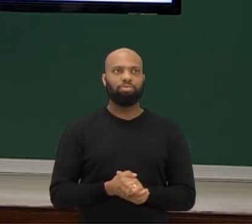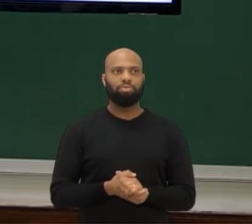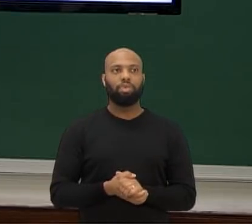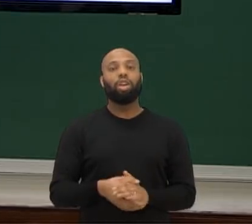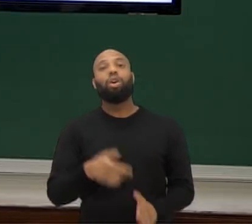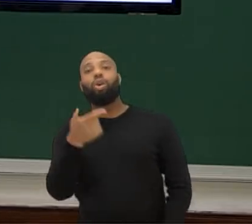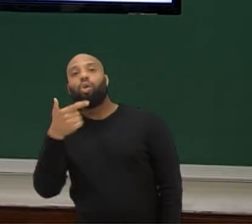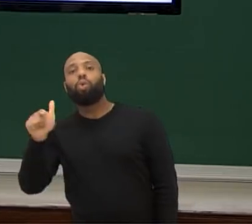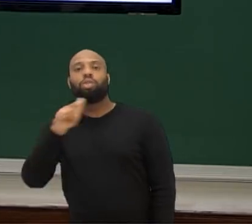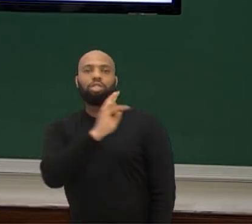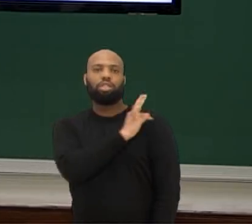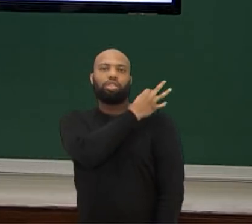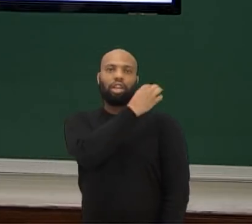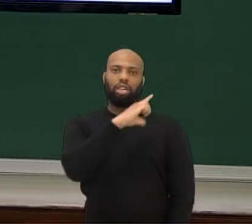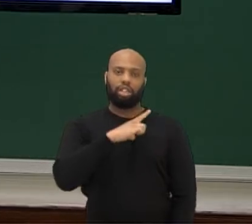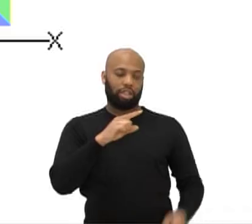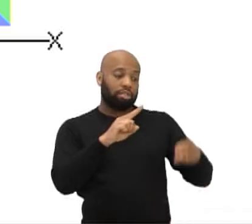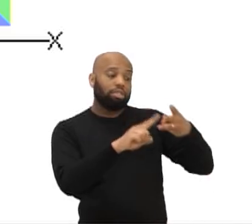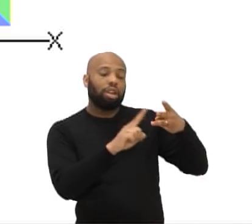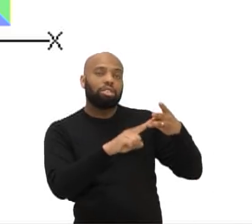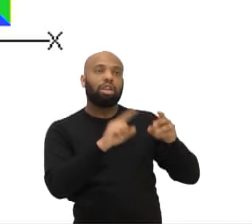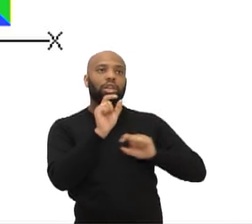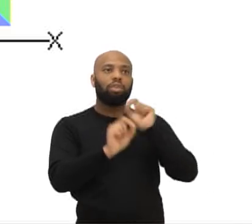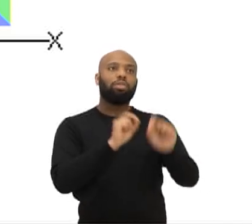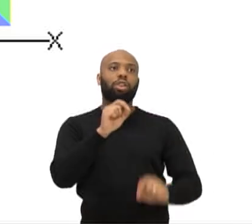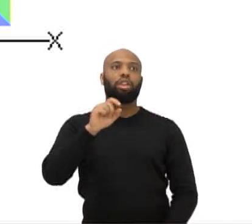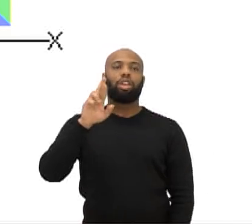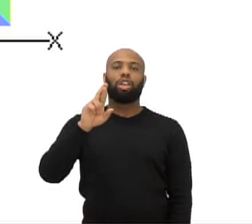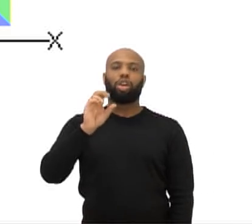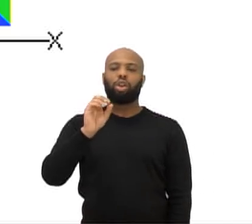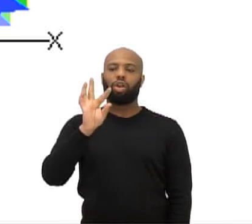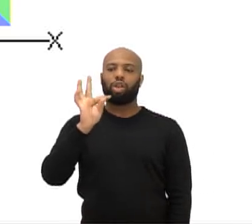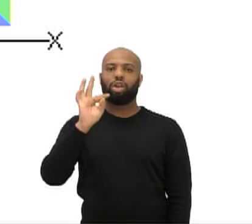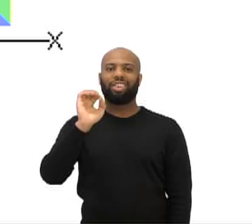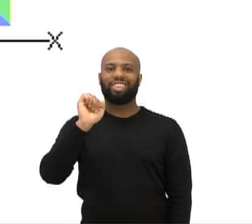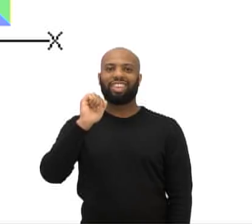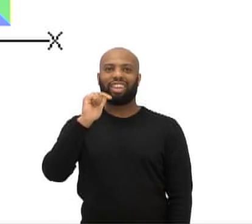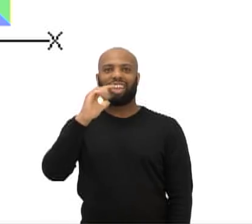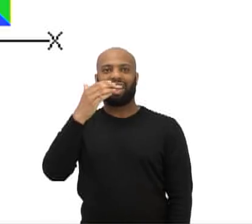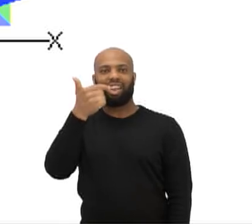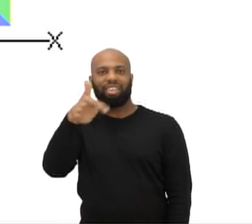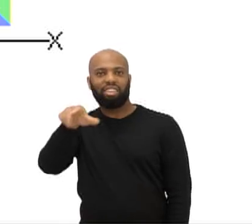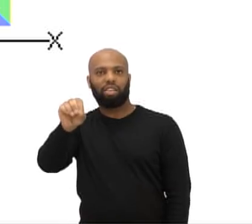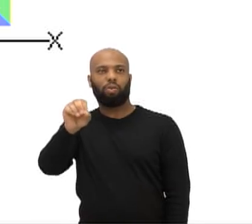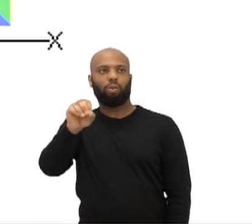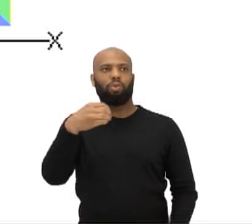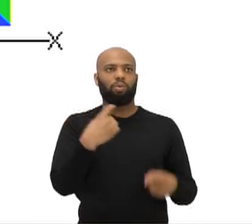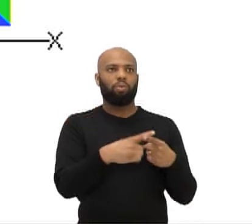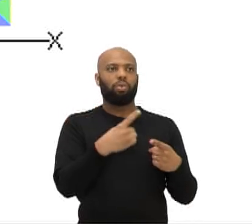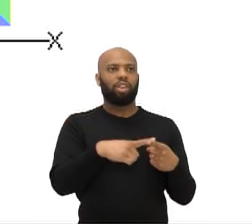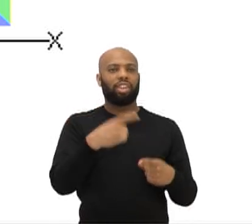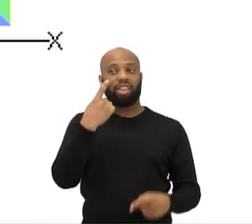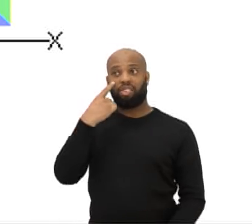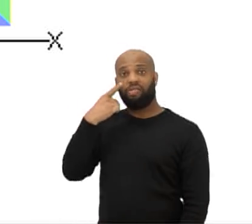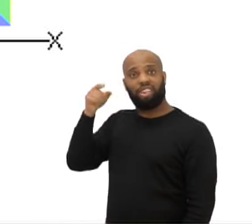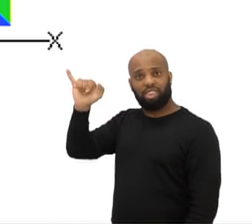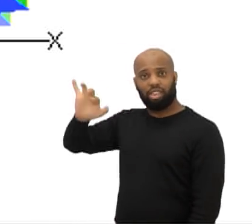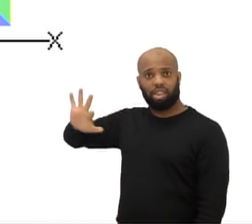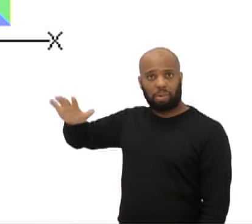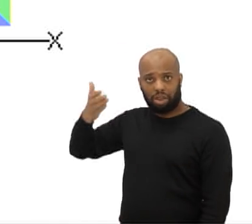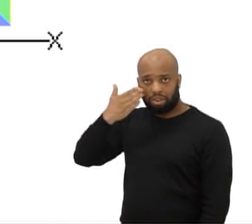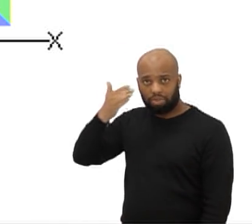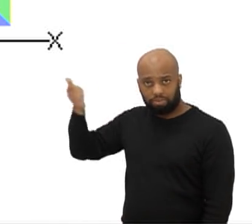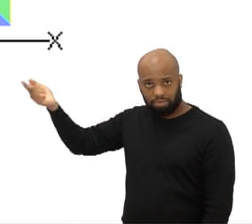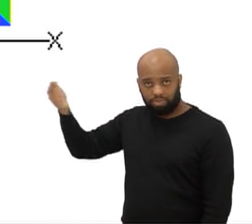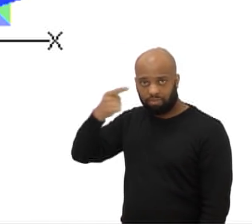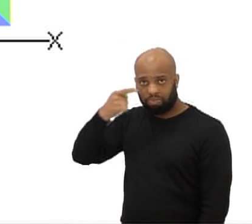A outra forma agora que a gente tem é a simetria de rotação. Como é visível aqui na